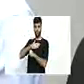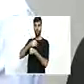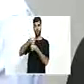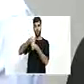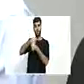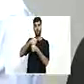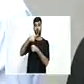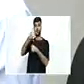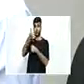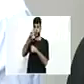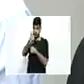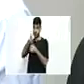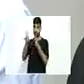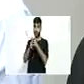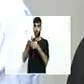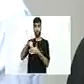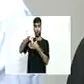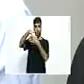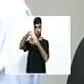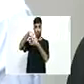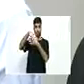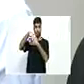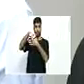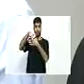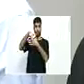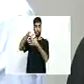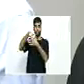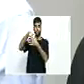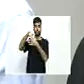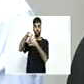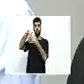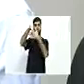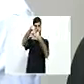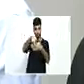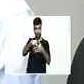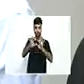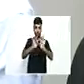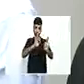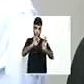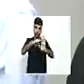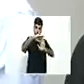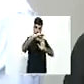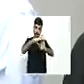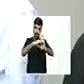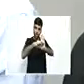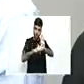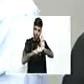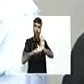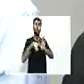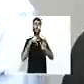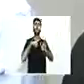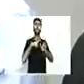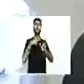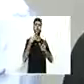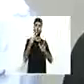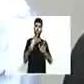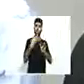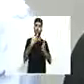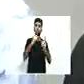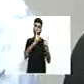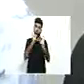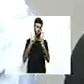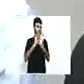2015 como representante da câmara na construção desse plano nós tivemos quatro excelentes